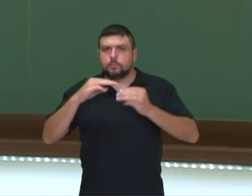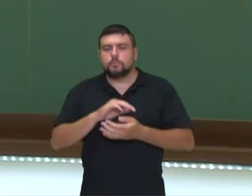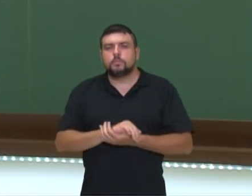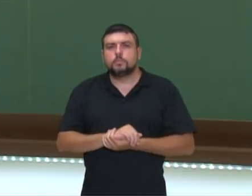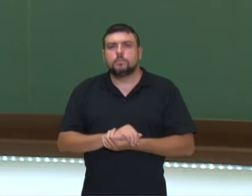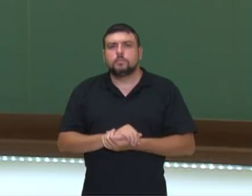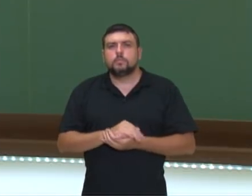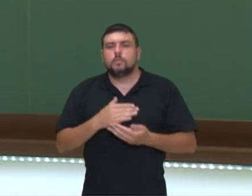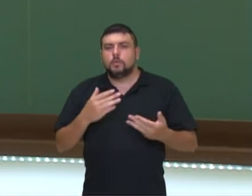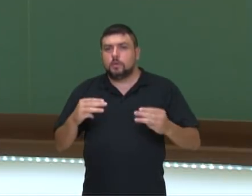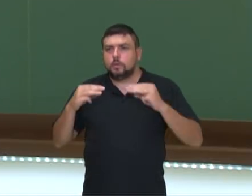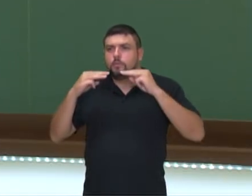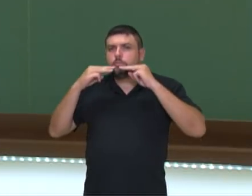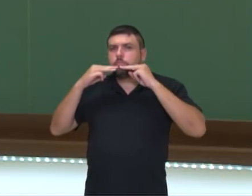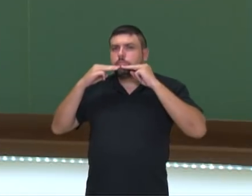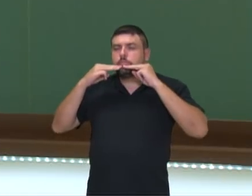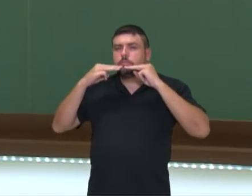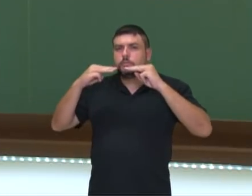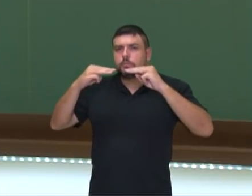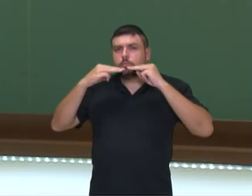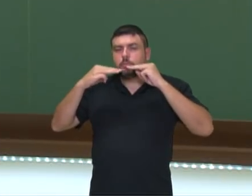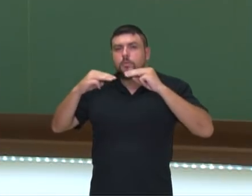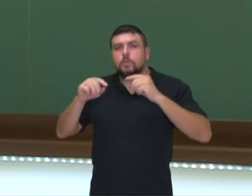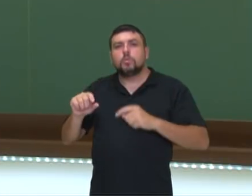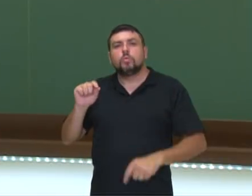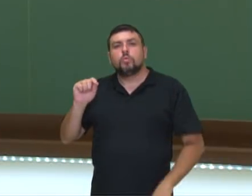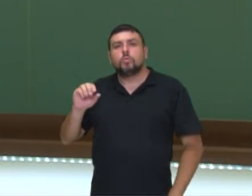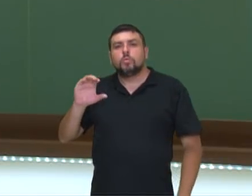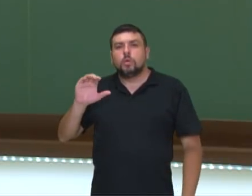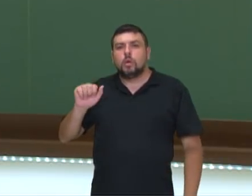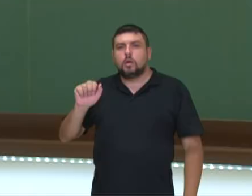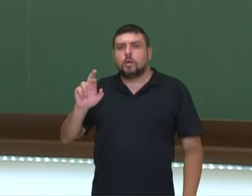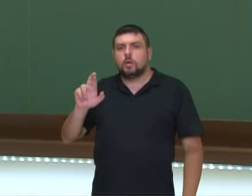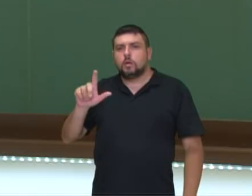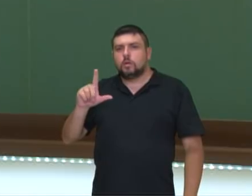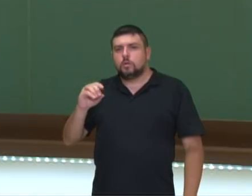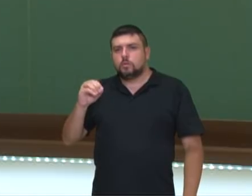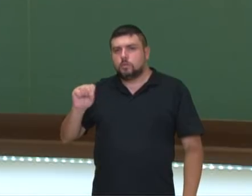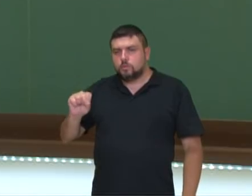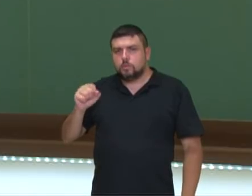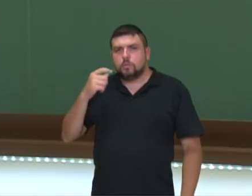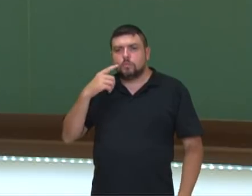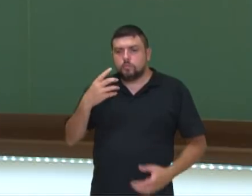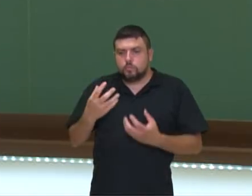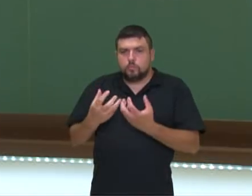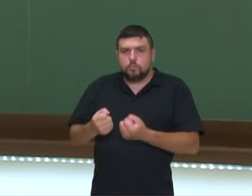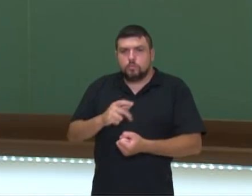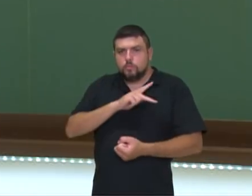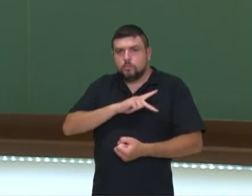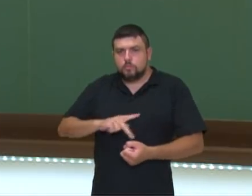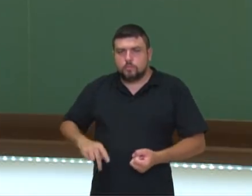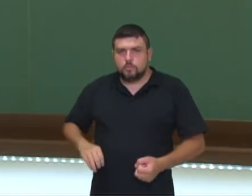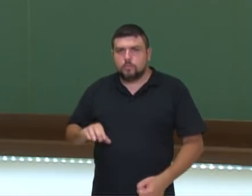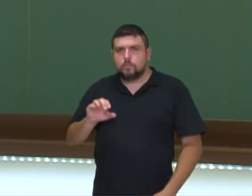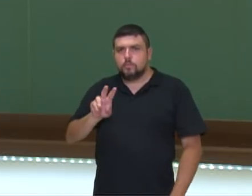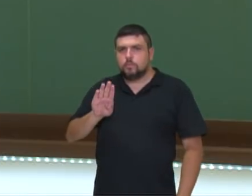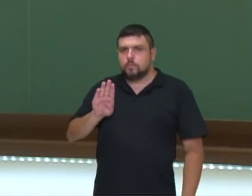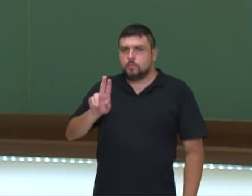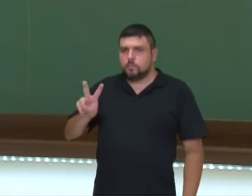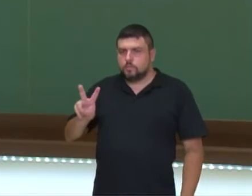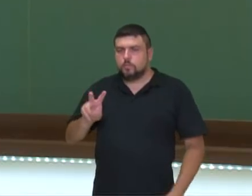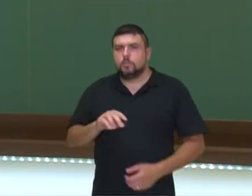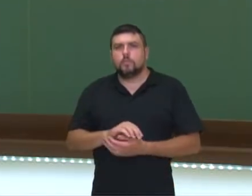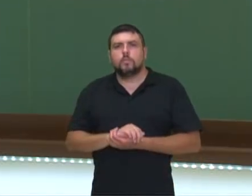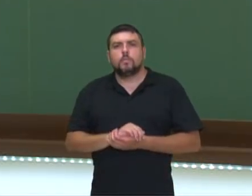dos pensamentos principais ali quando o Carlos Nussmann assumiu a CBV. Porém, claro que